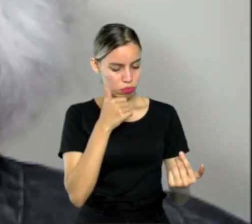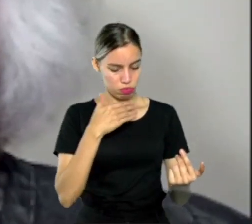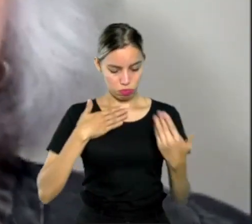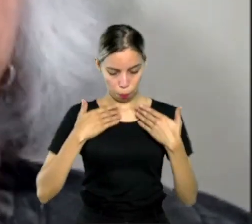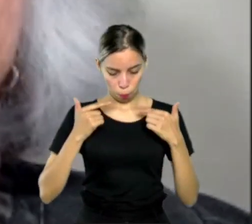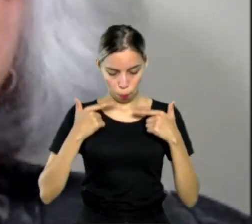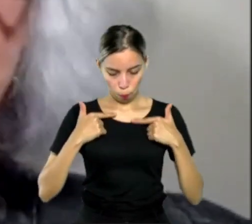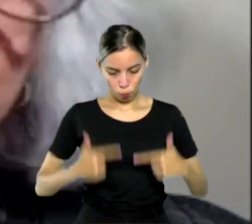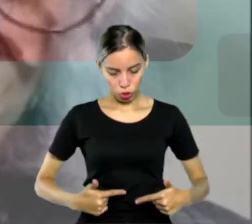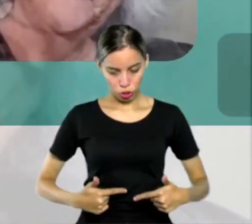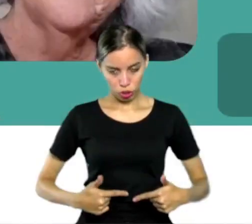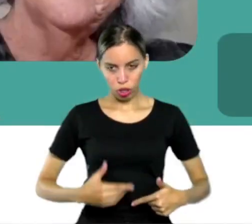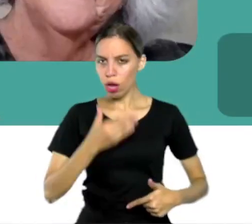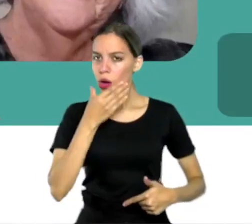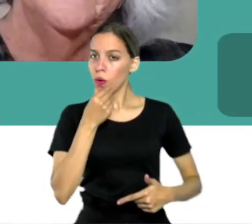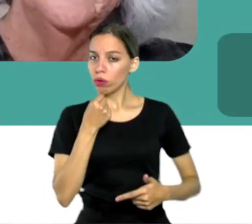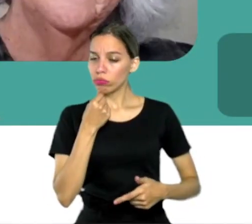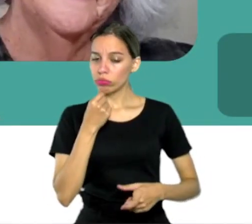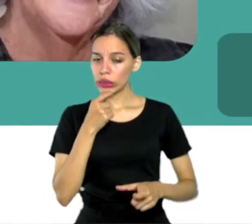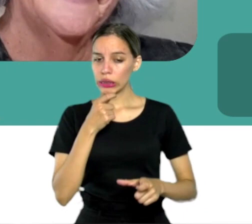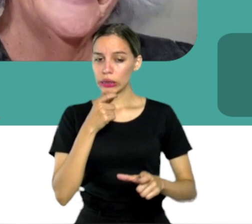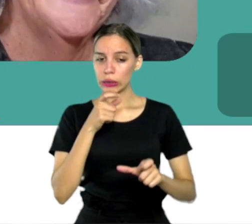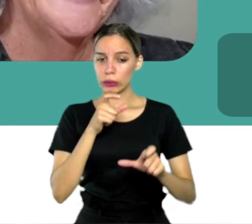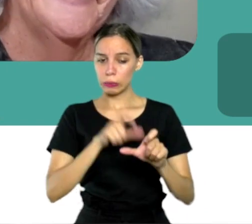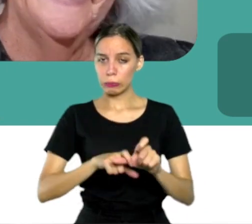Pura verdade.